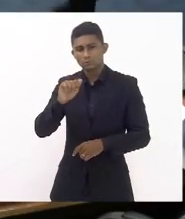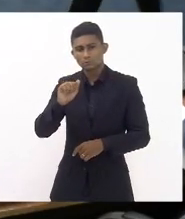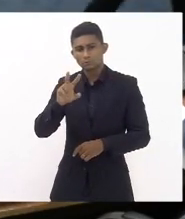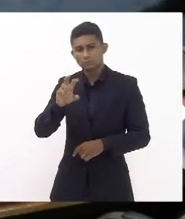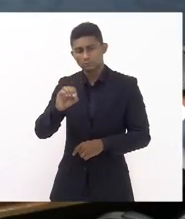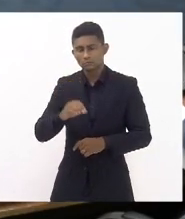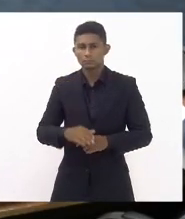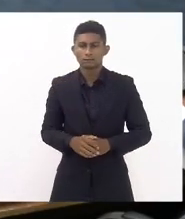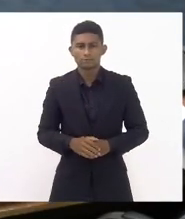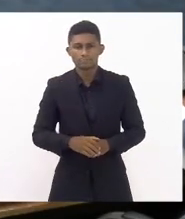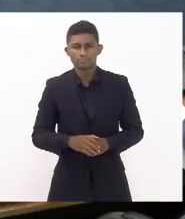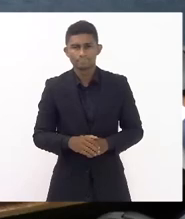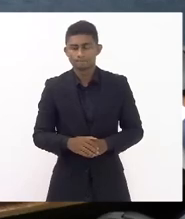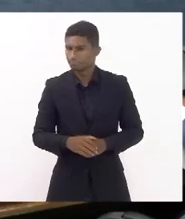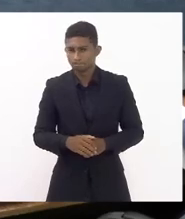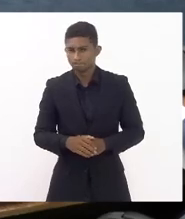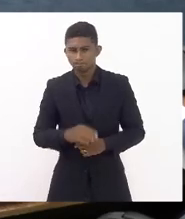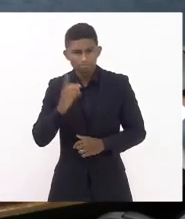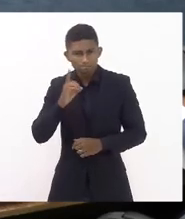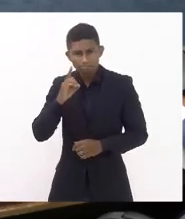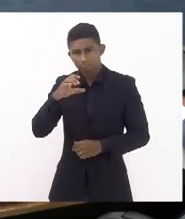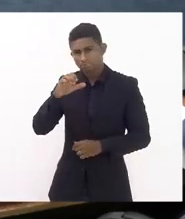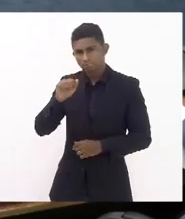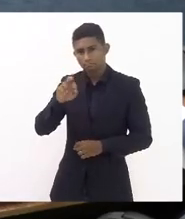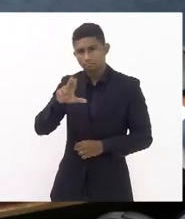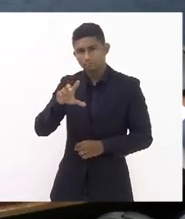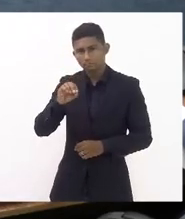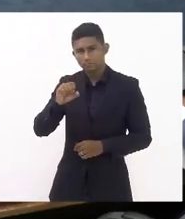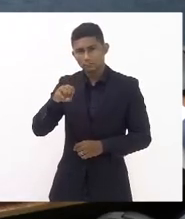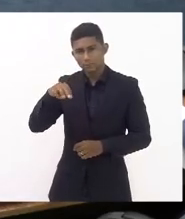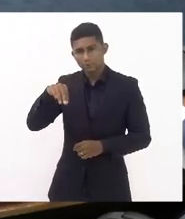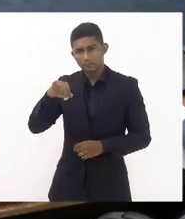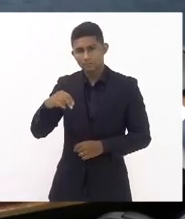Deputado André Correia. Deputado Carlos Mink.